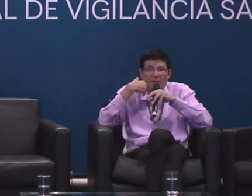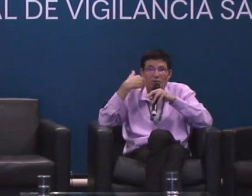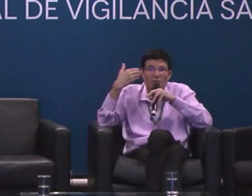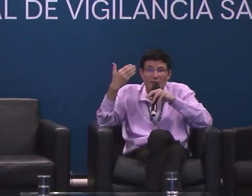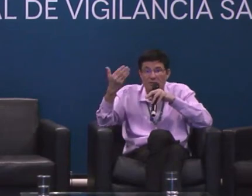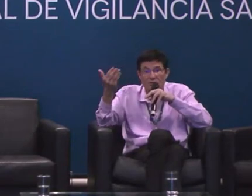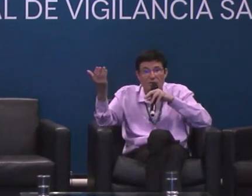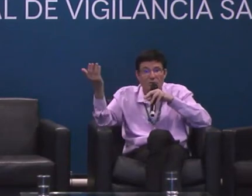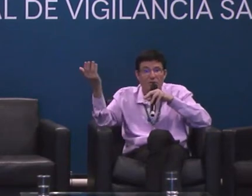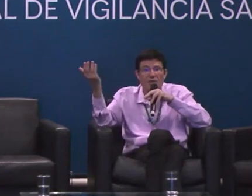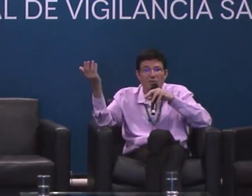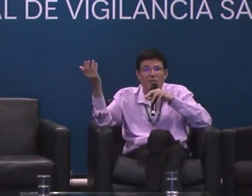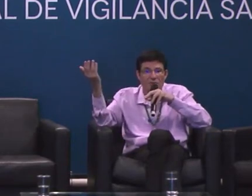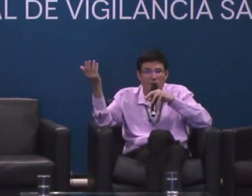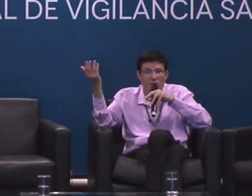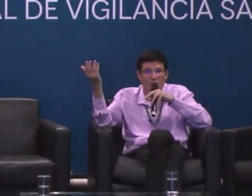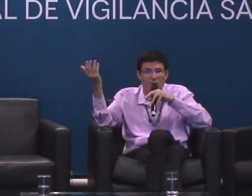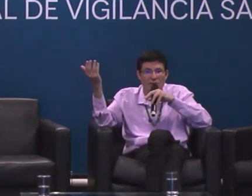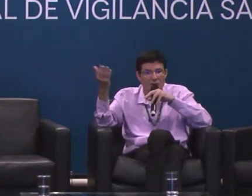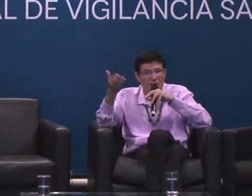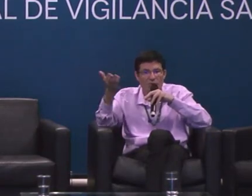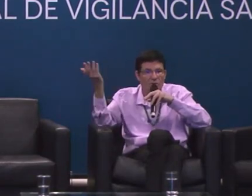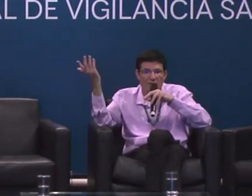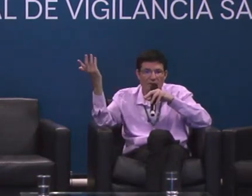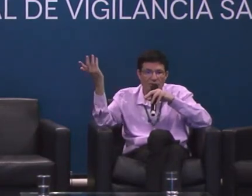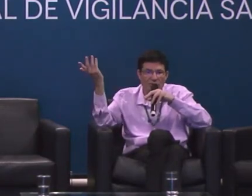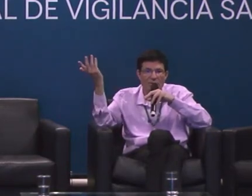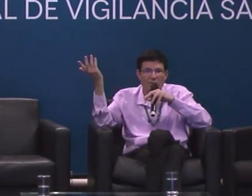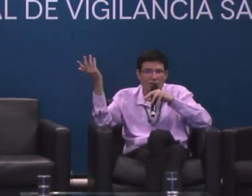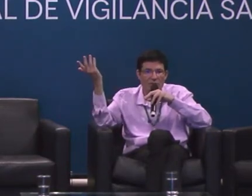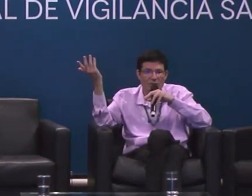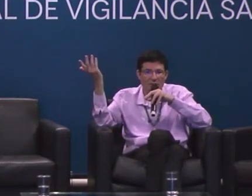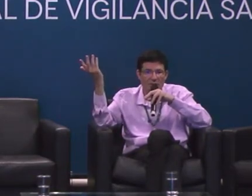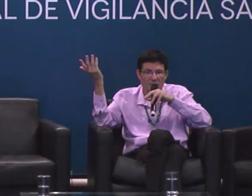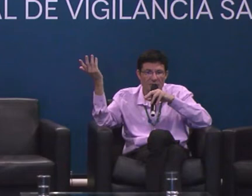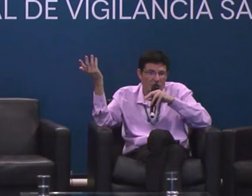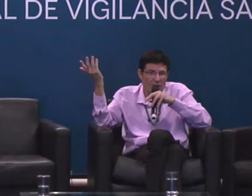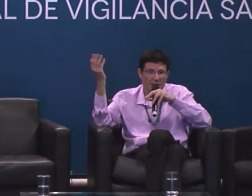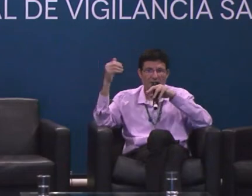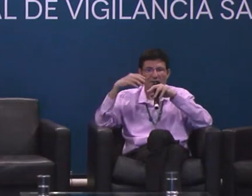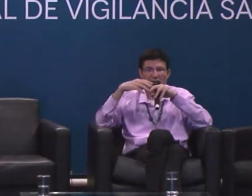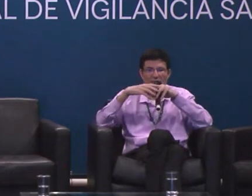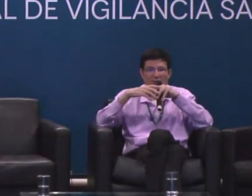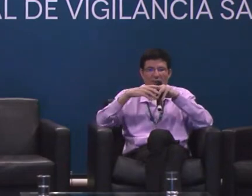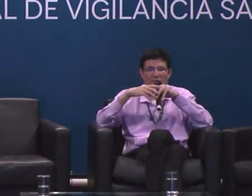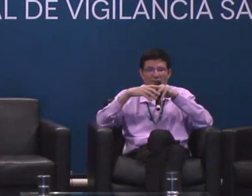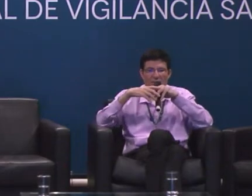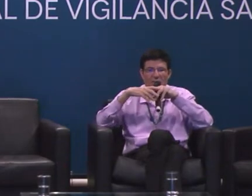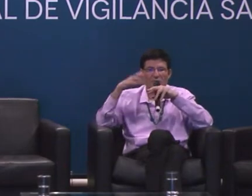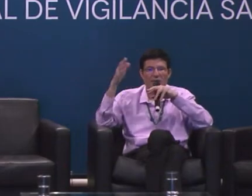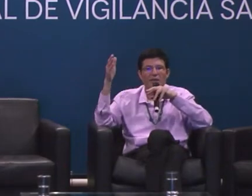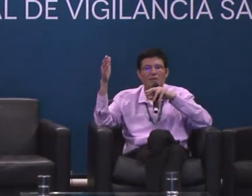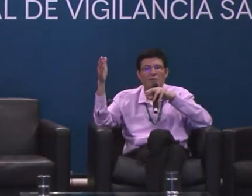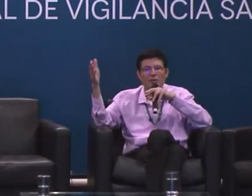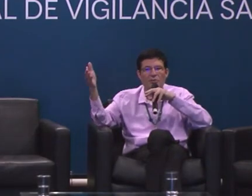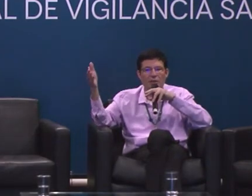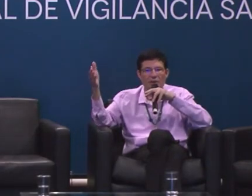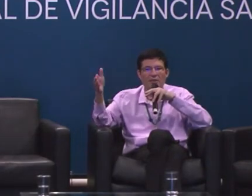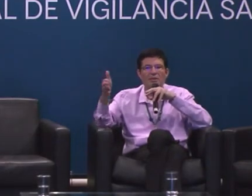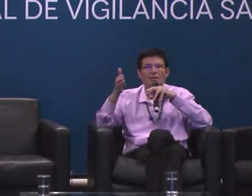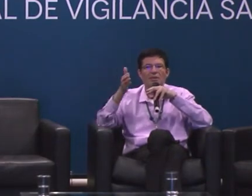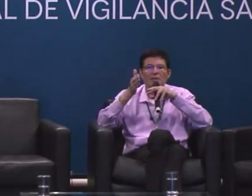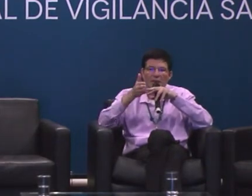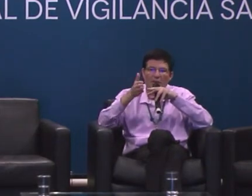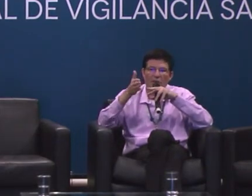normas da Anvisa talvez terão que ser revistas, de autorização de funcionamento, por exemplo. Não sei. Entendeu? Vai ter que ser feita uma análise.